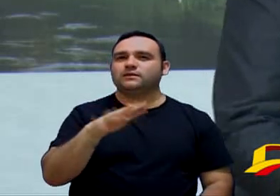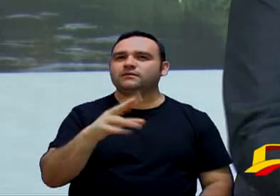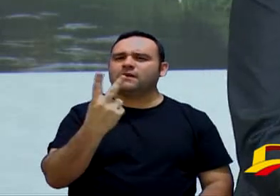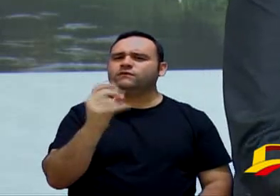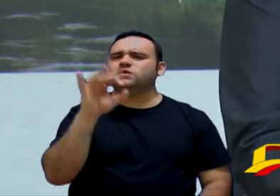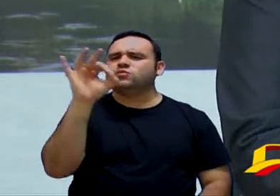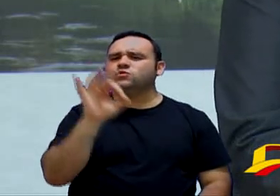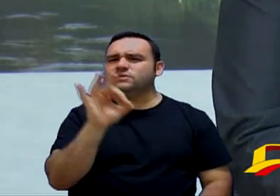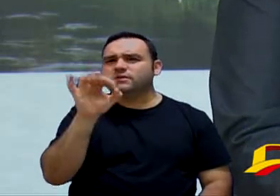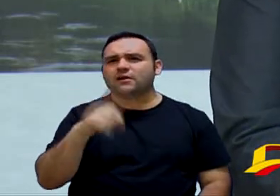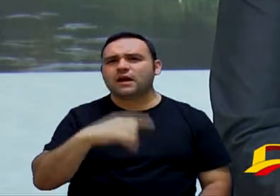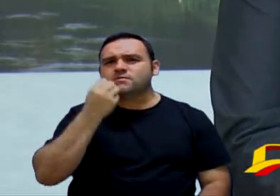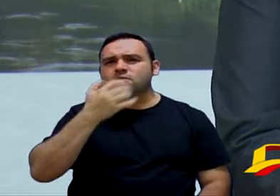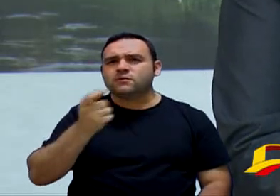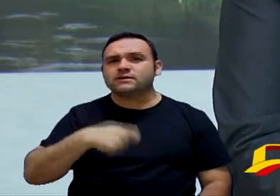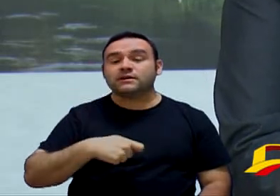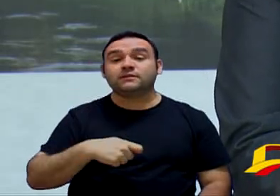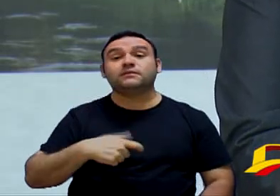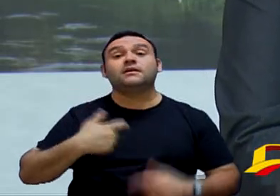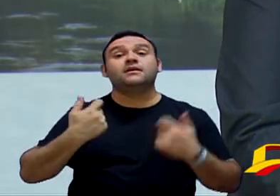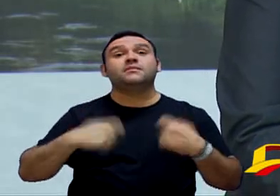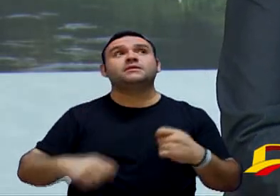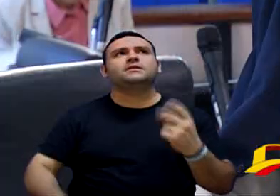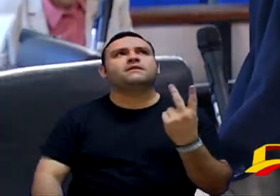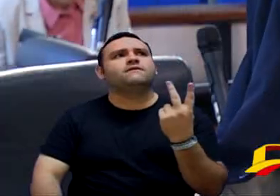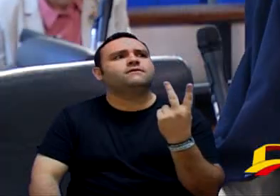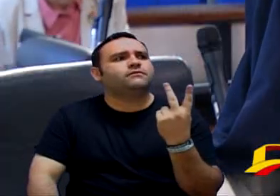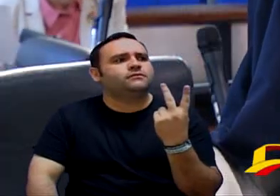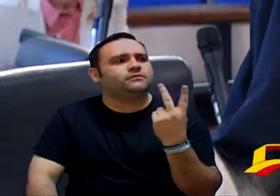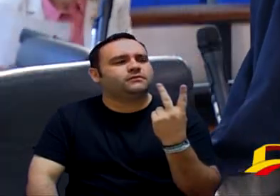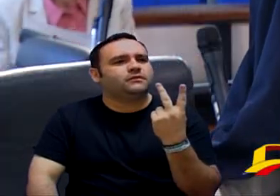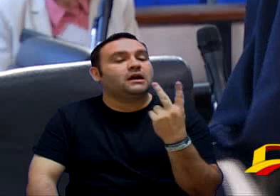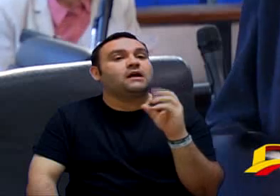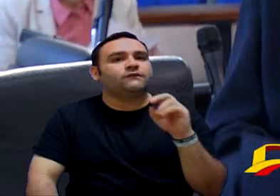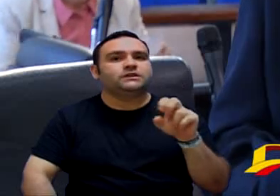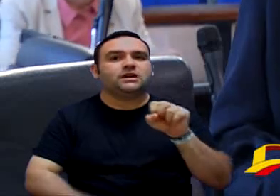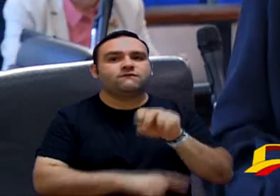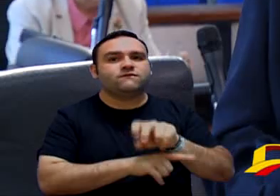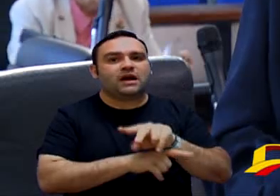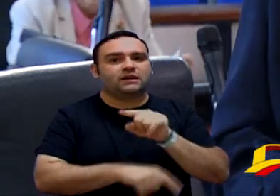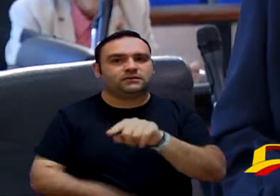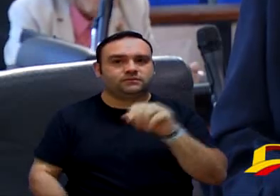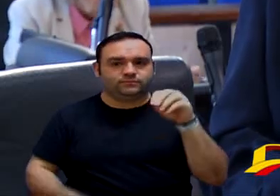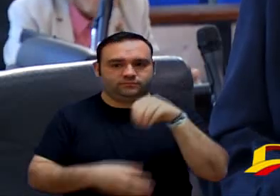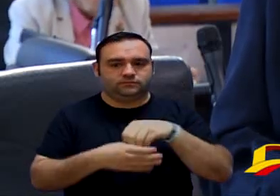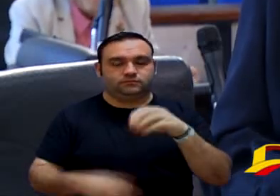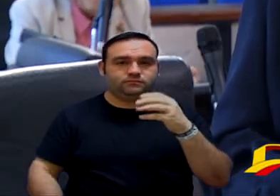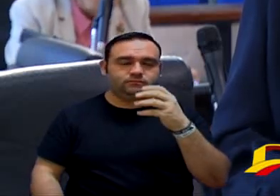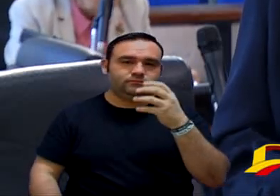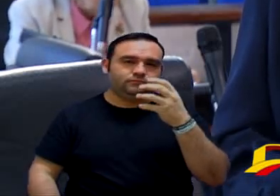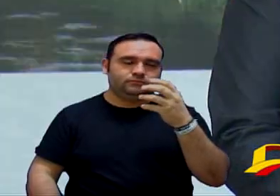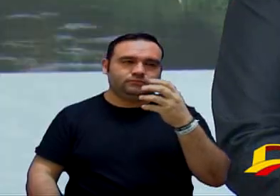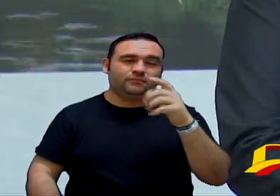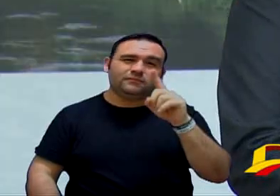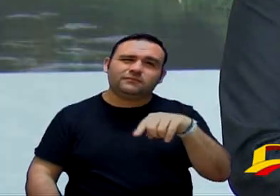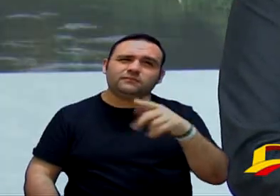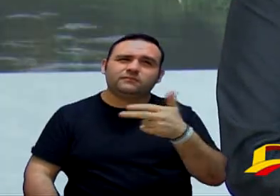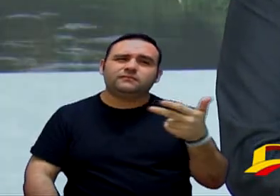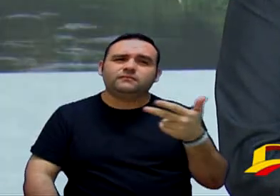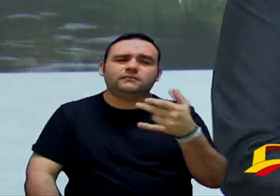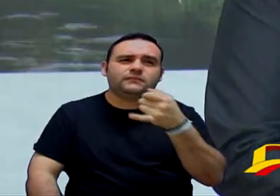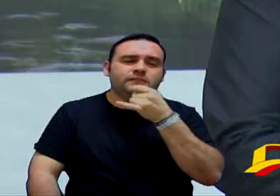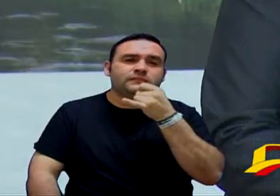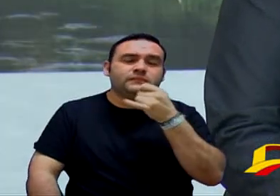média que que é uma média cabinete isso mas é uma coisa assim que